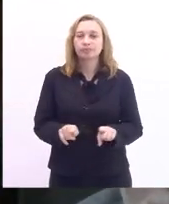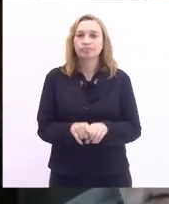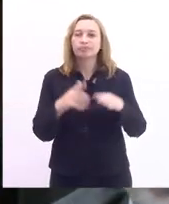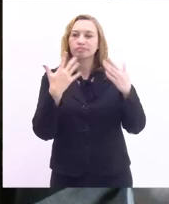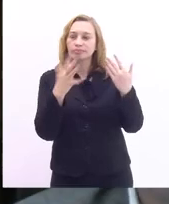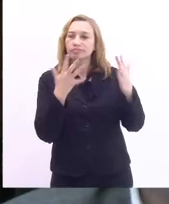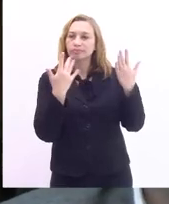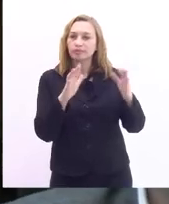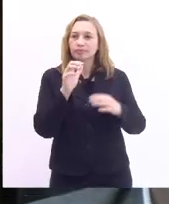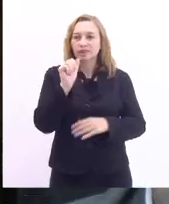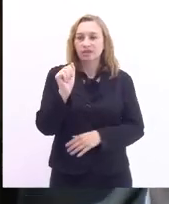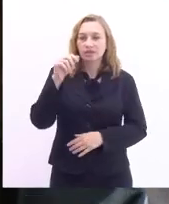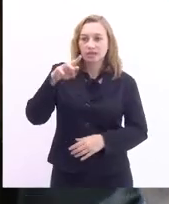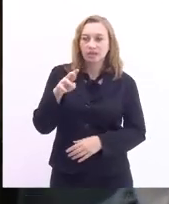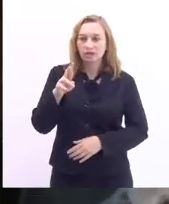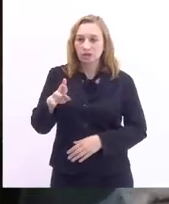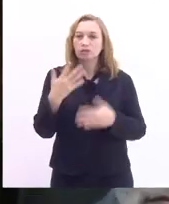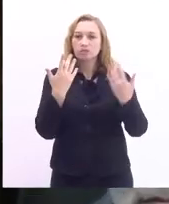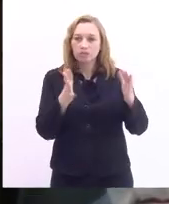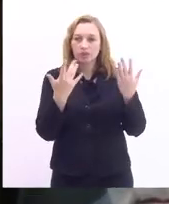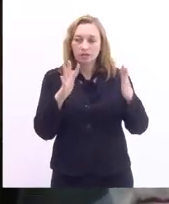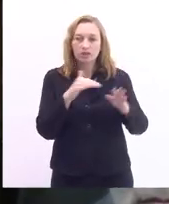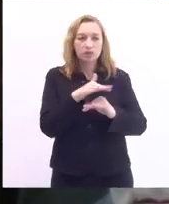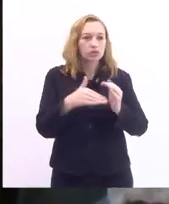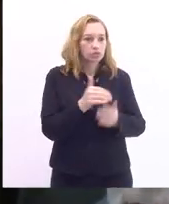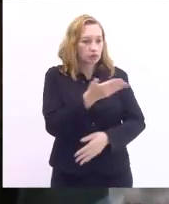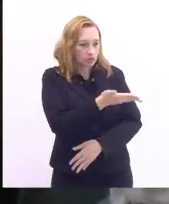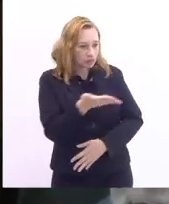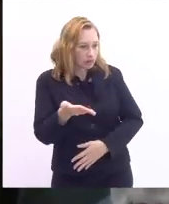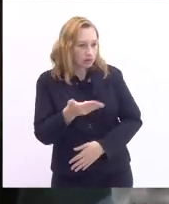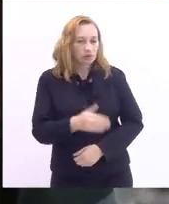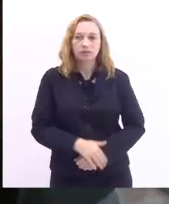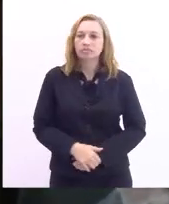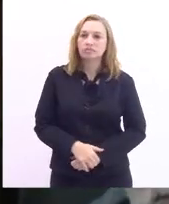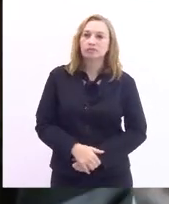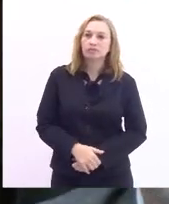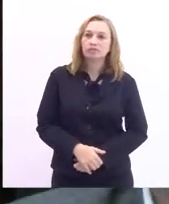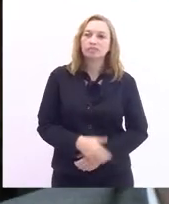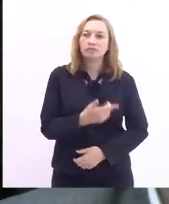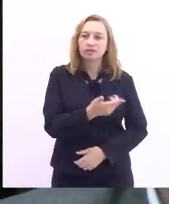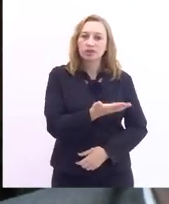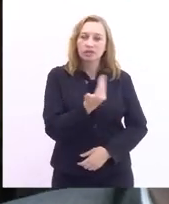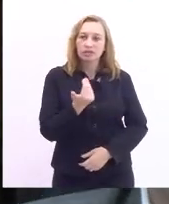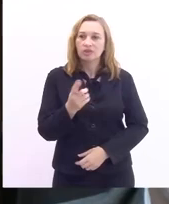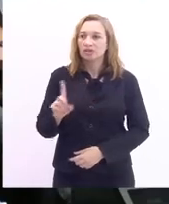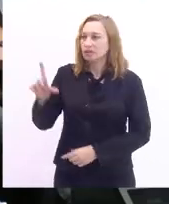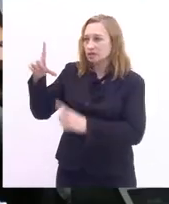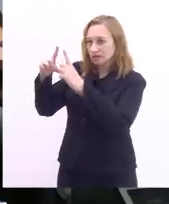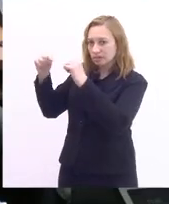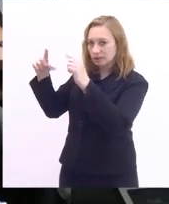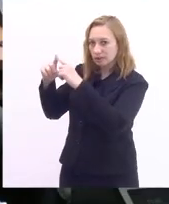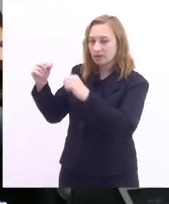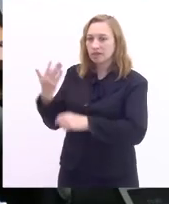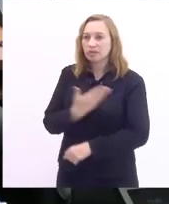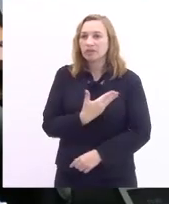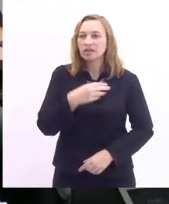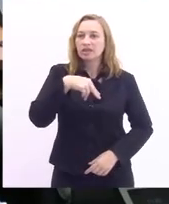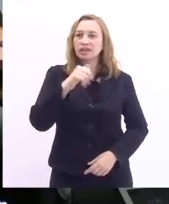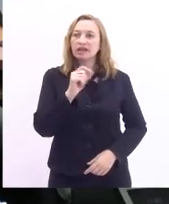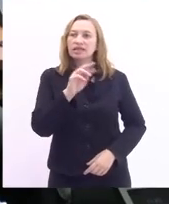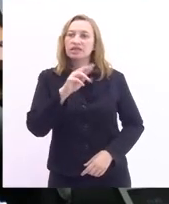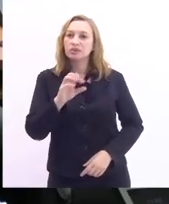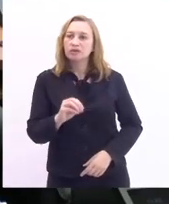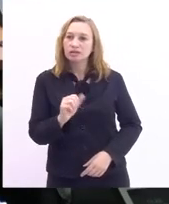parabenizar o anti anoa parabenizar a todos vocês que vieram de Brasília a companheira na Zilda que aqui está